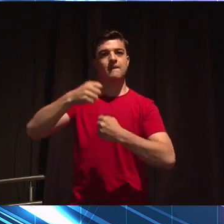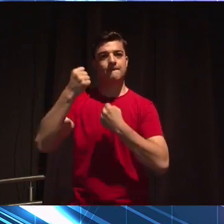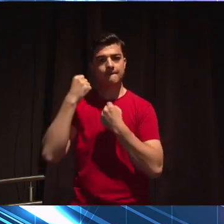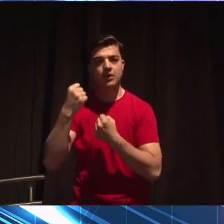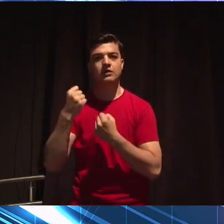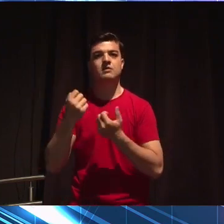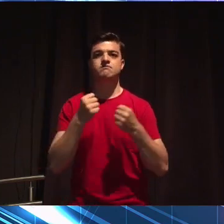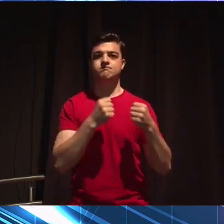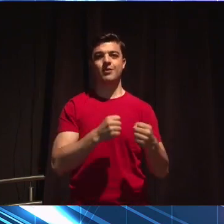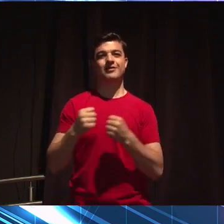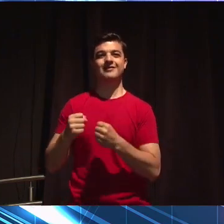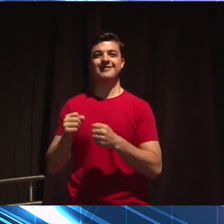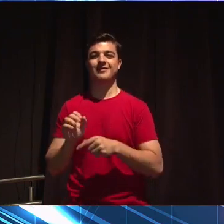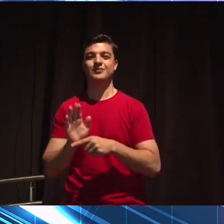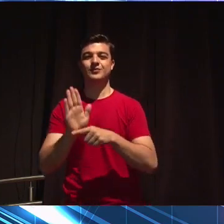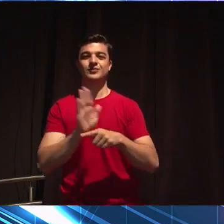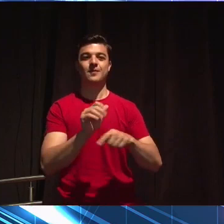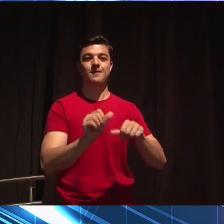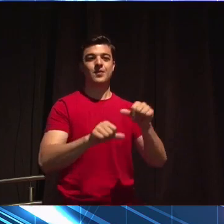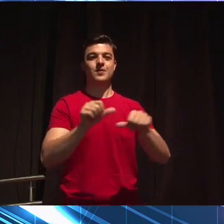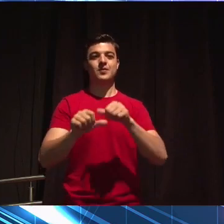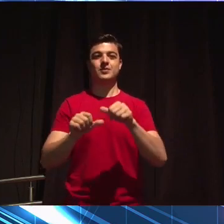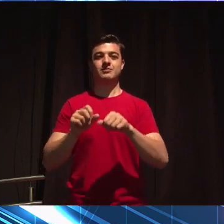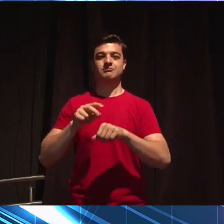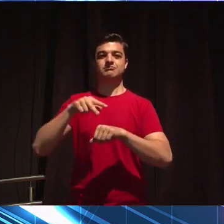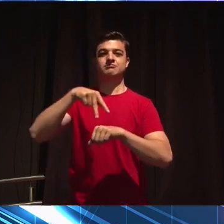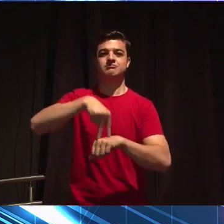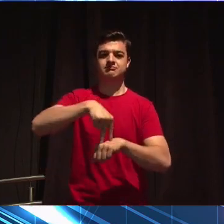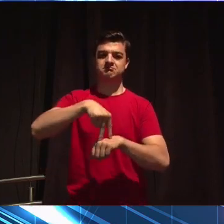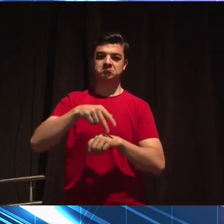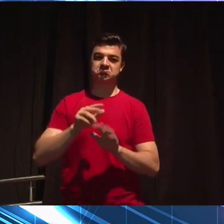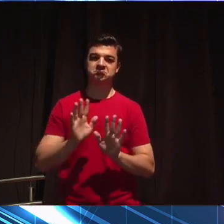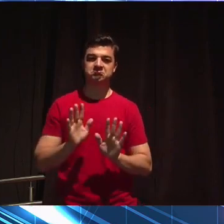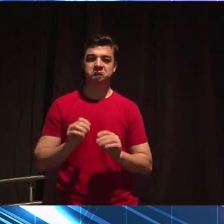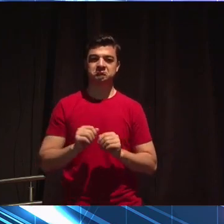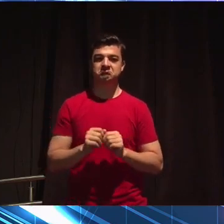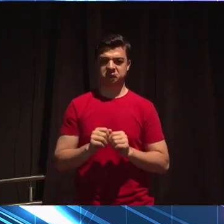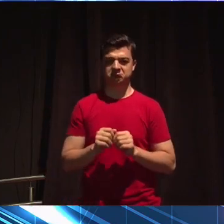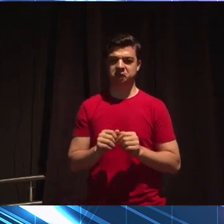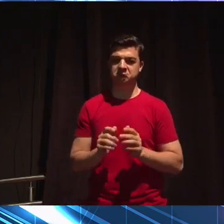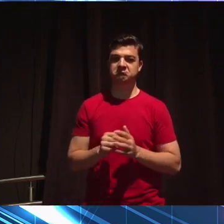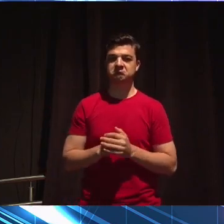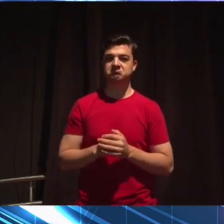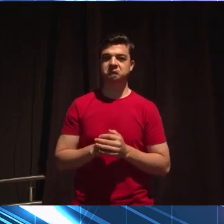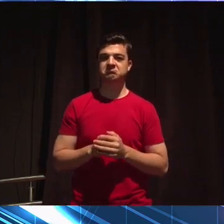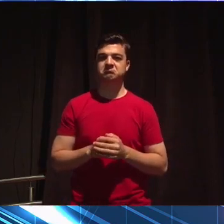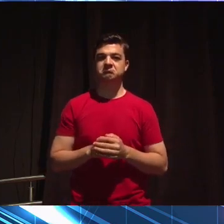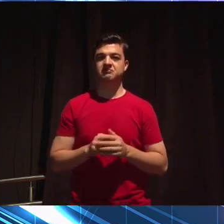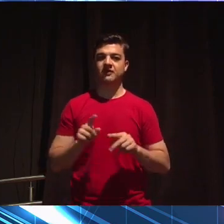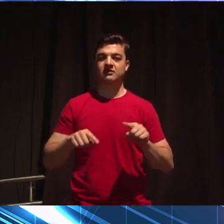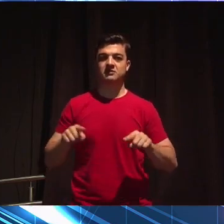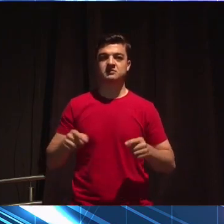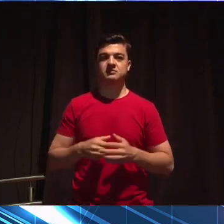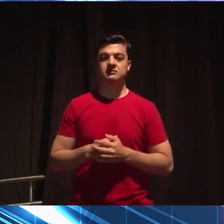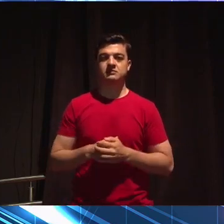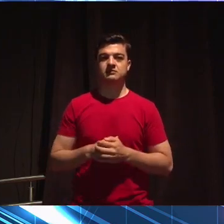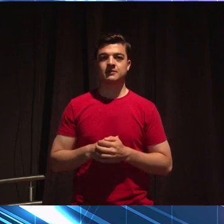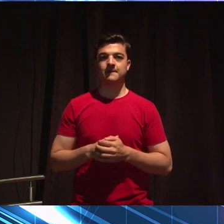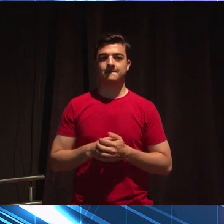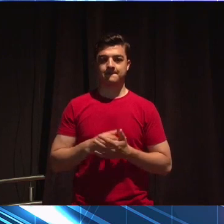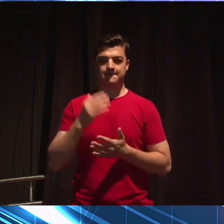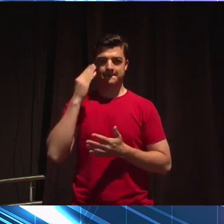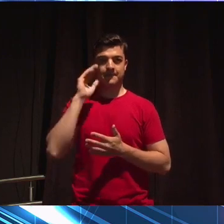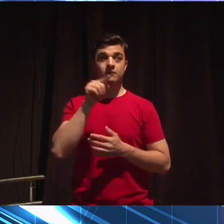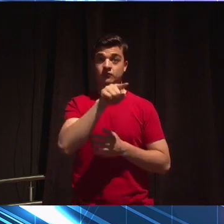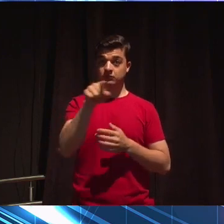leva à incompreensão, vocês são incompreendidos, né? Porque você leva coisas para a empresa que a empresa não está preparada para ouvir. Ainda assim, se